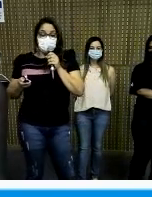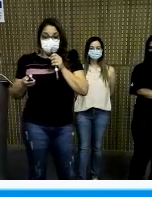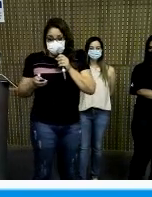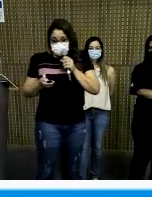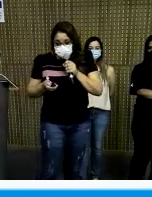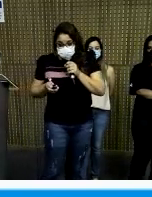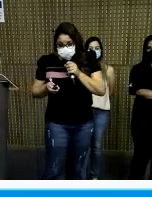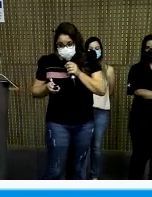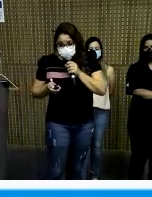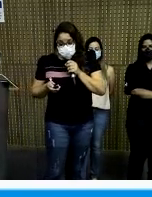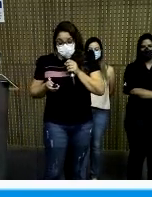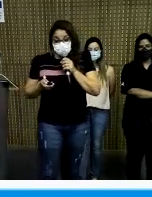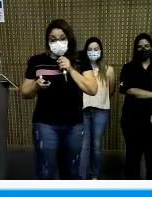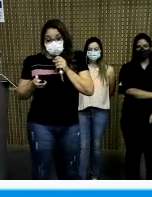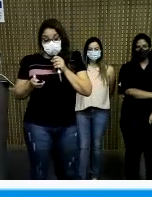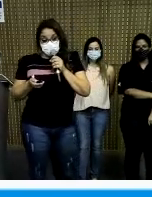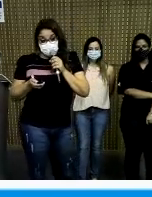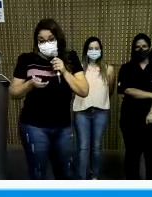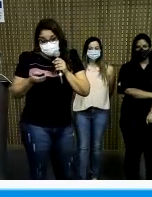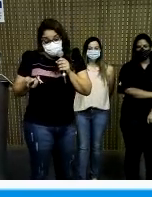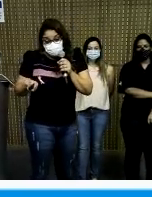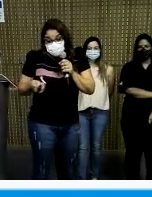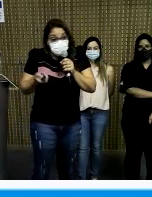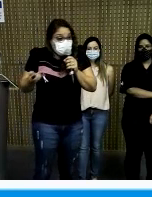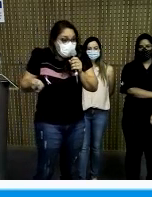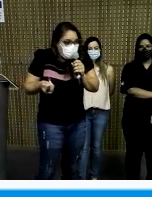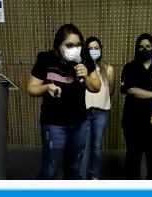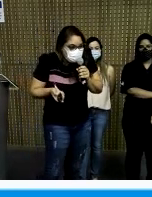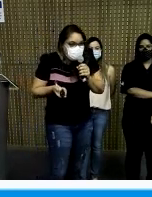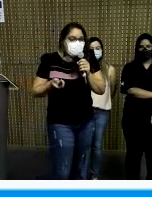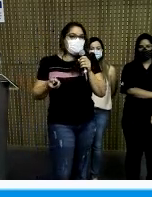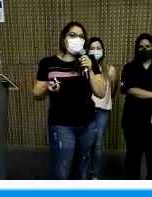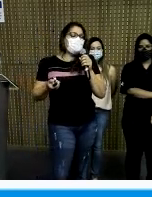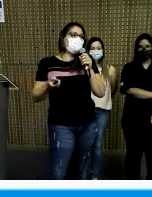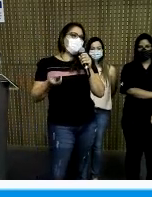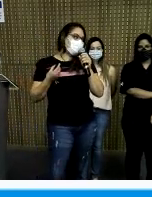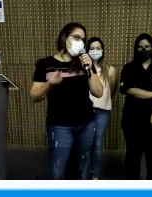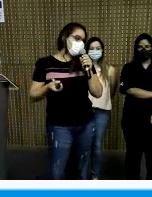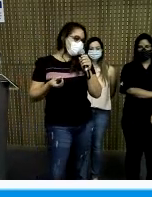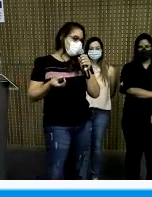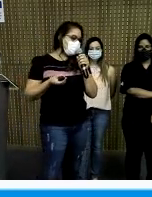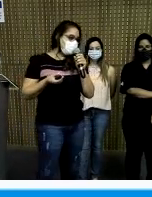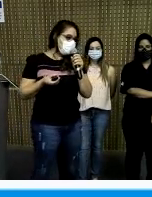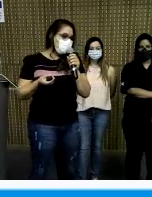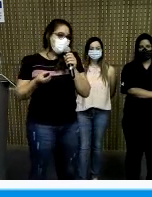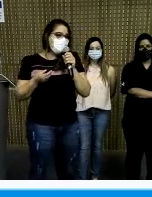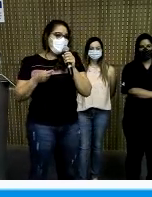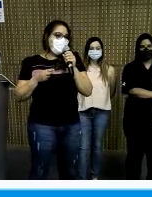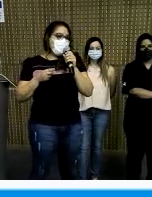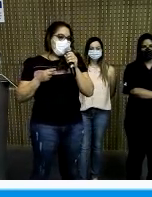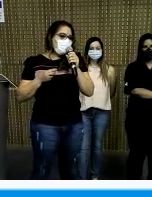Na saúde do idoso, a gente ficou decepcionado, né? Porque o território do José